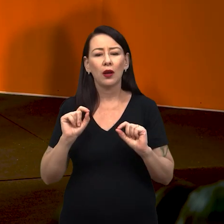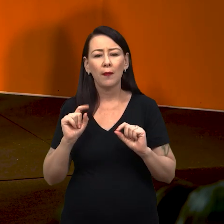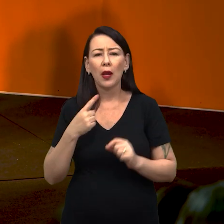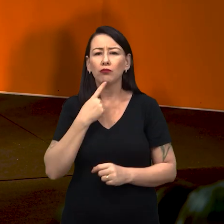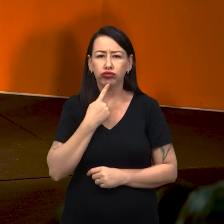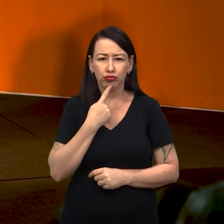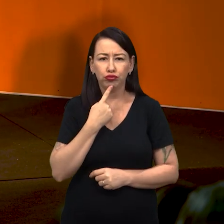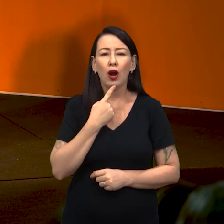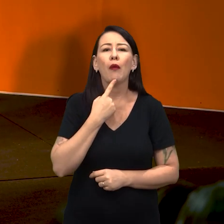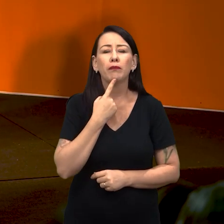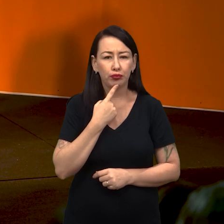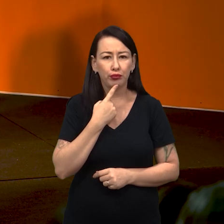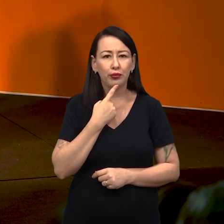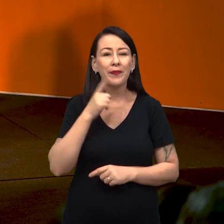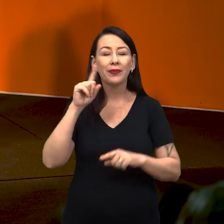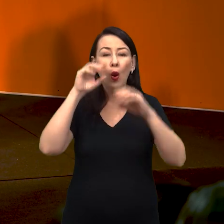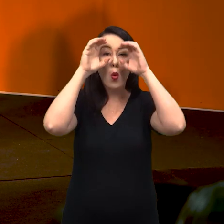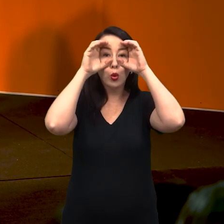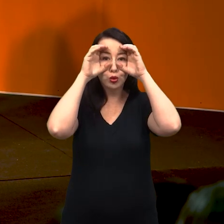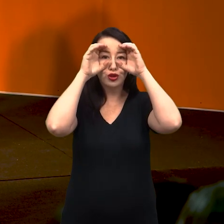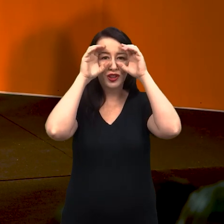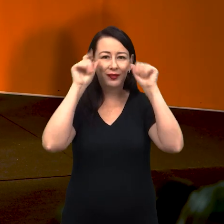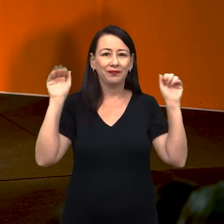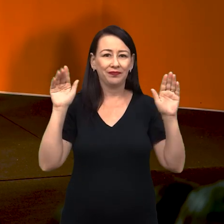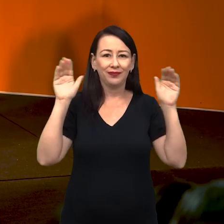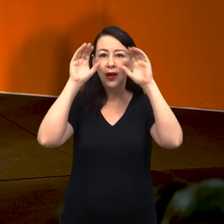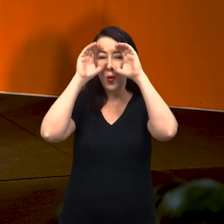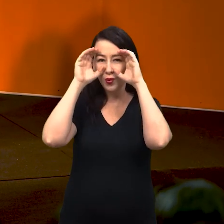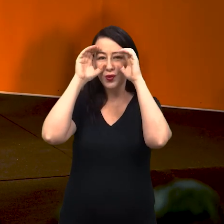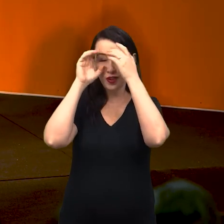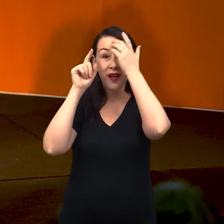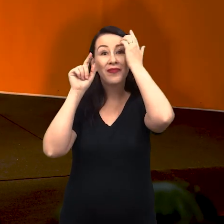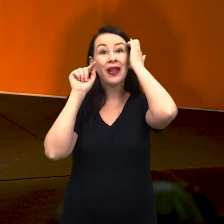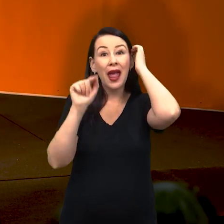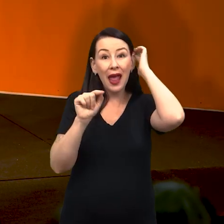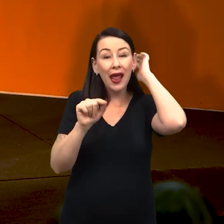cantam brucututu, né? É uma coruja. E